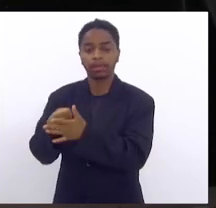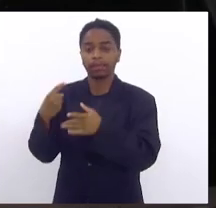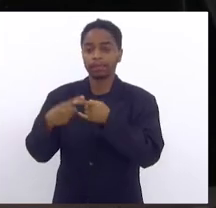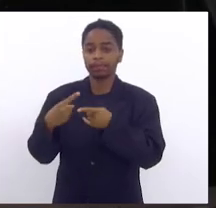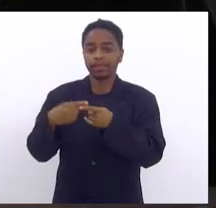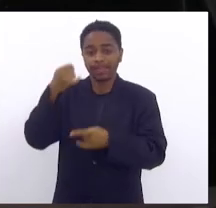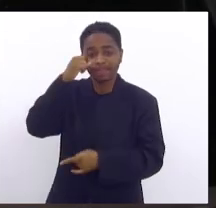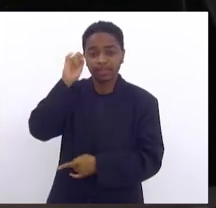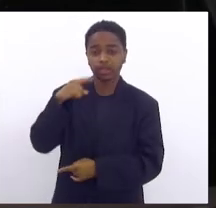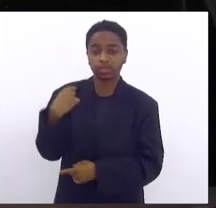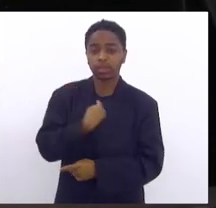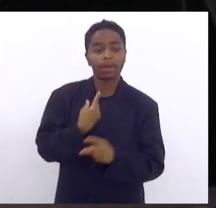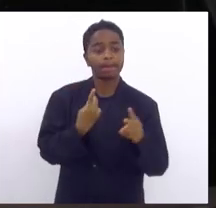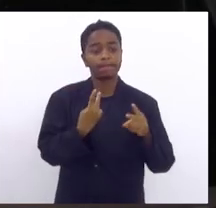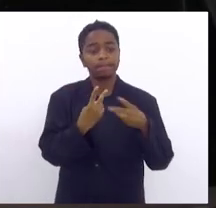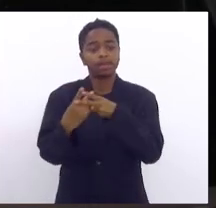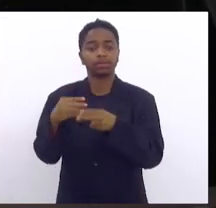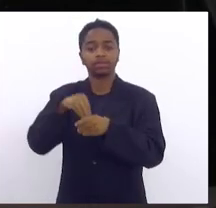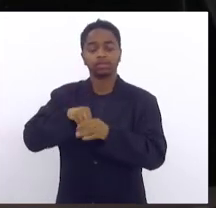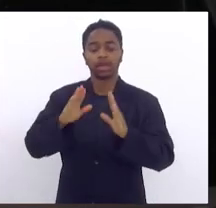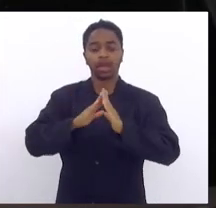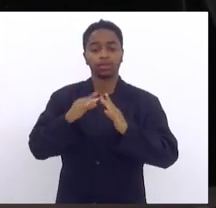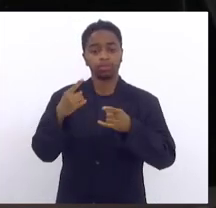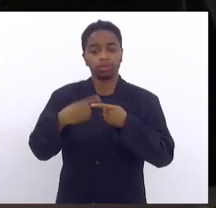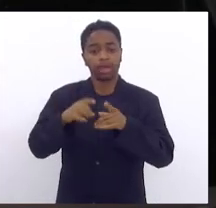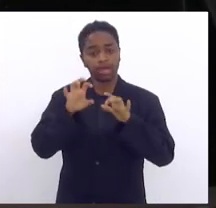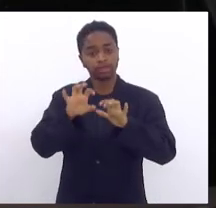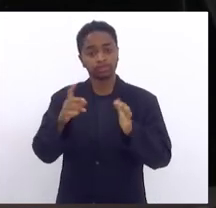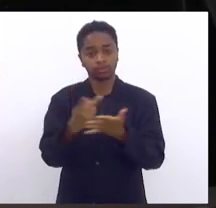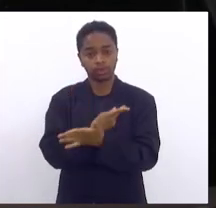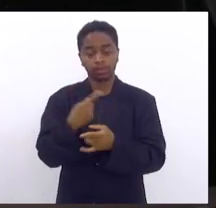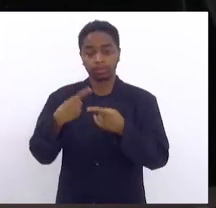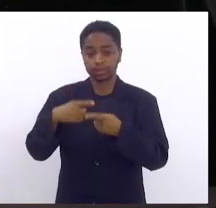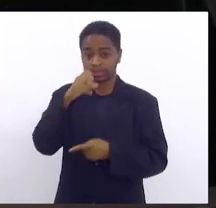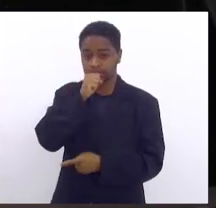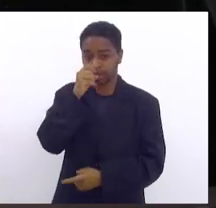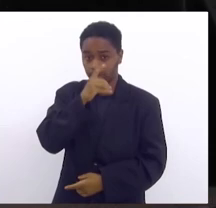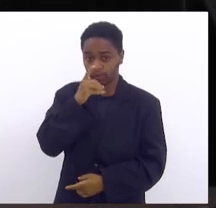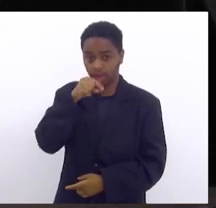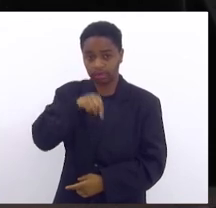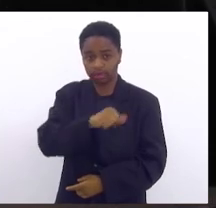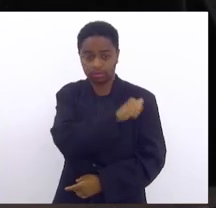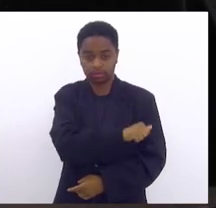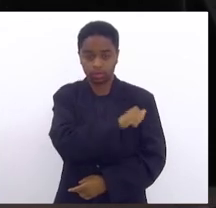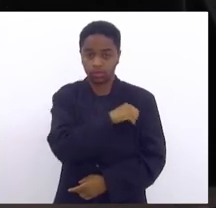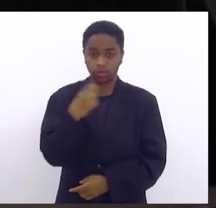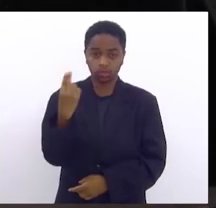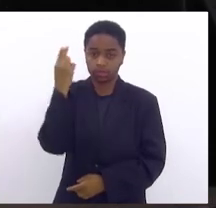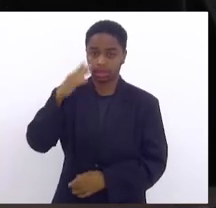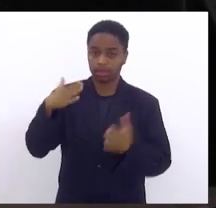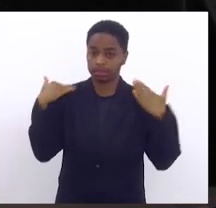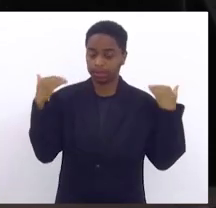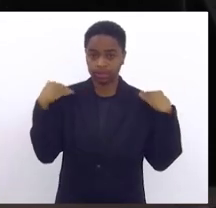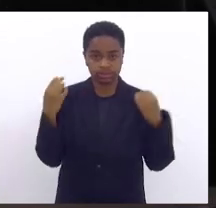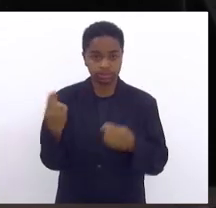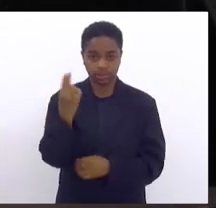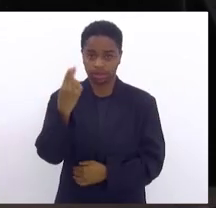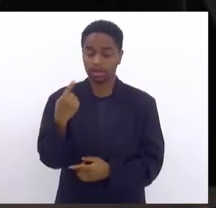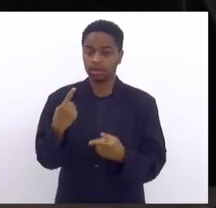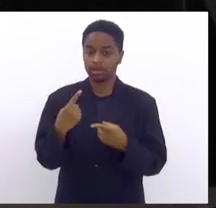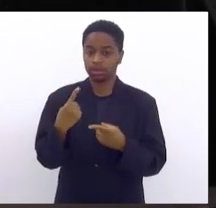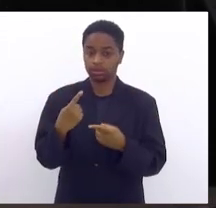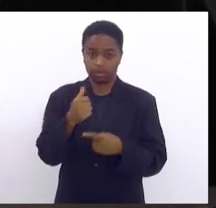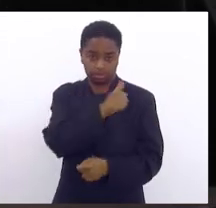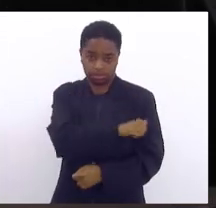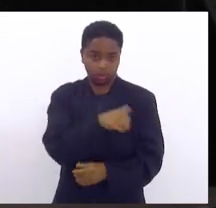viremos prisioneiros das nossas próprias casas, porque é o que está acontecendo. Final de semana, no Rio de Janeiro não dá mais para sair. O Rio de Janeiro